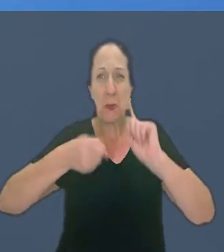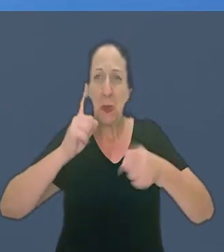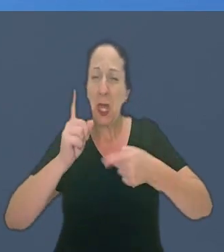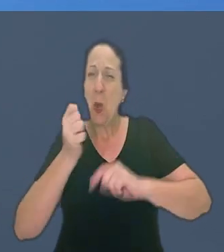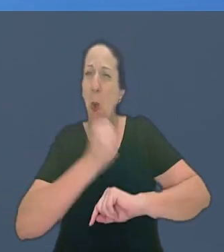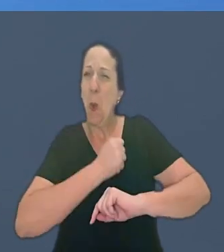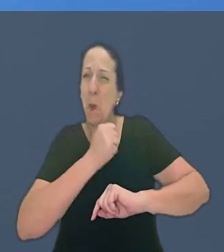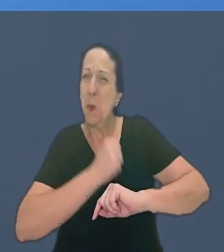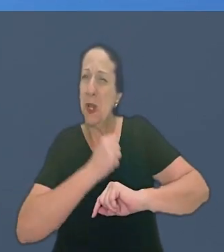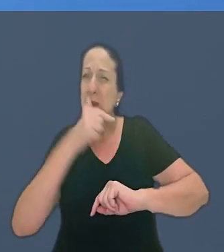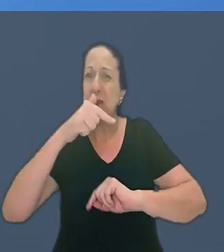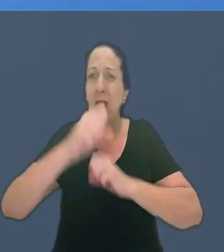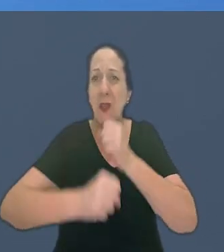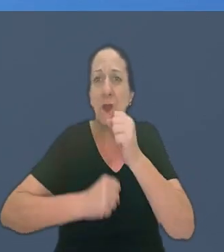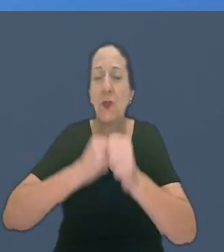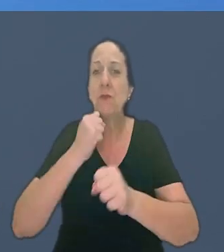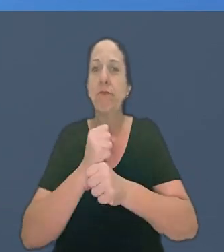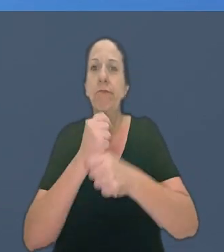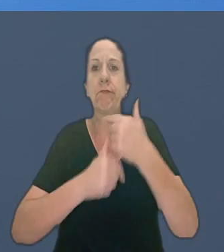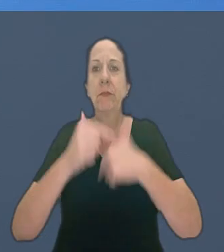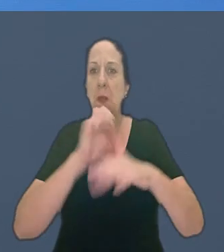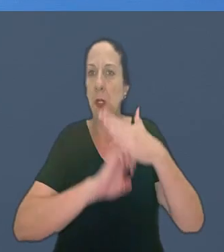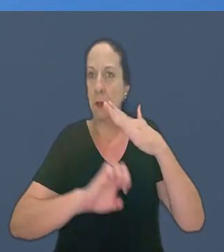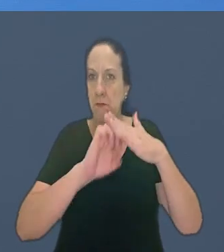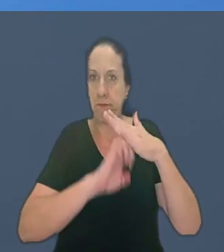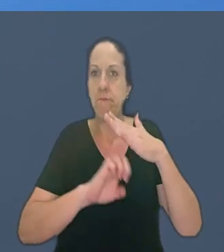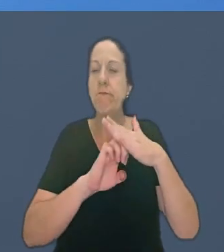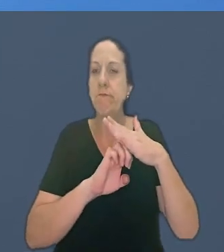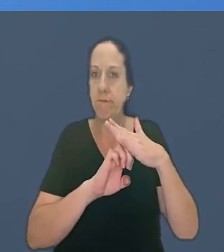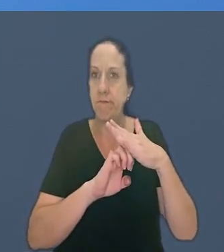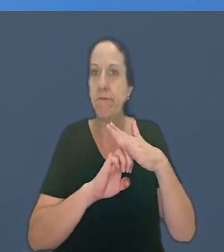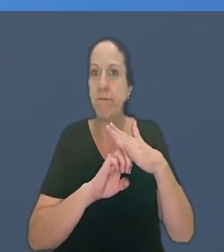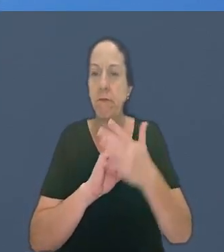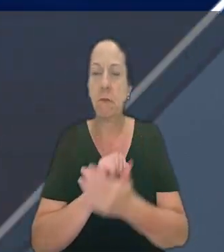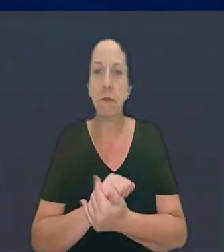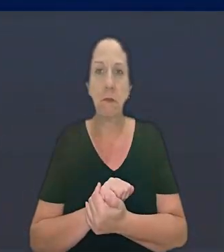xingamentos e humilhações durante os 7 anos em que trabalhou na empresa.